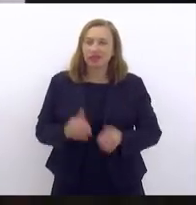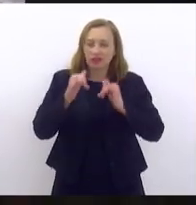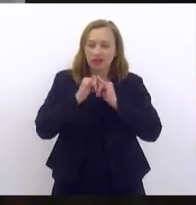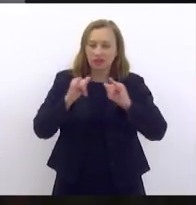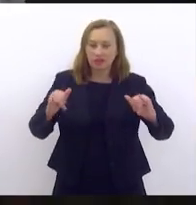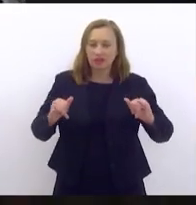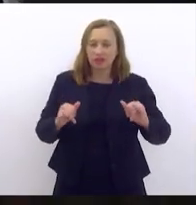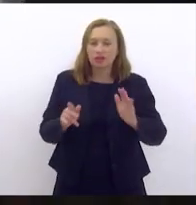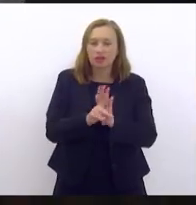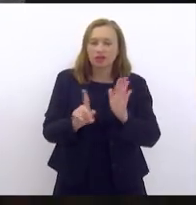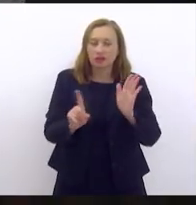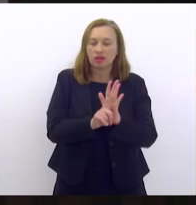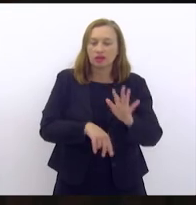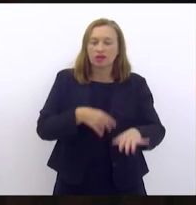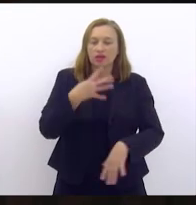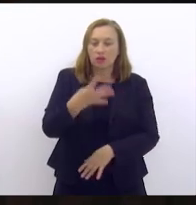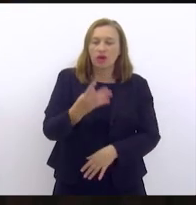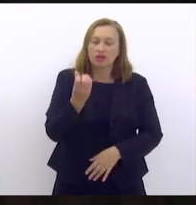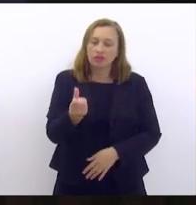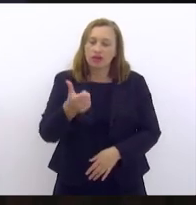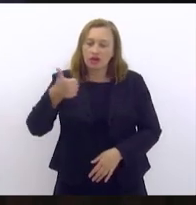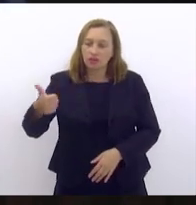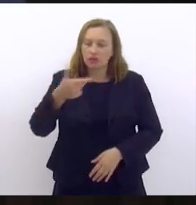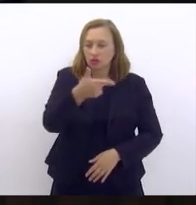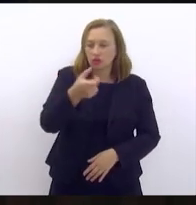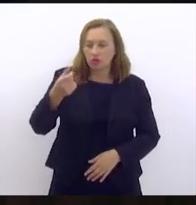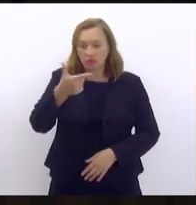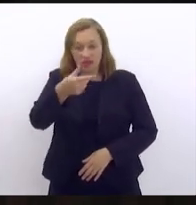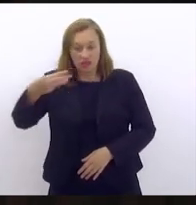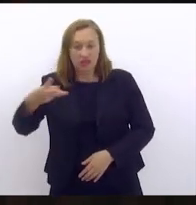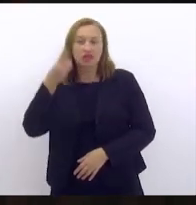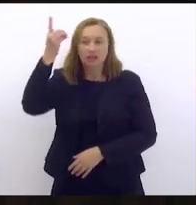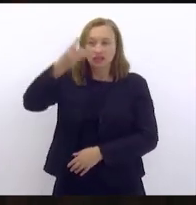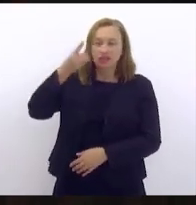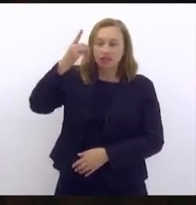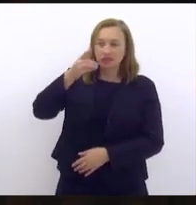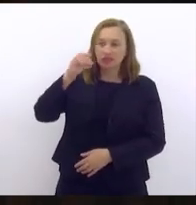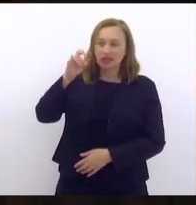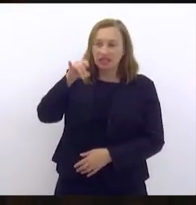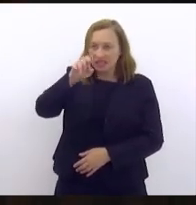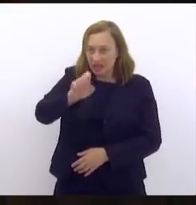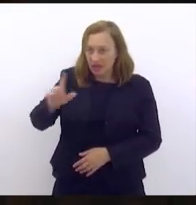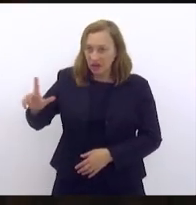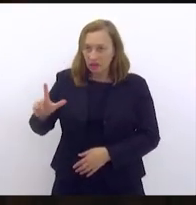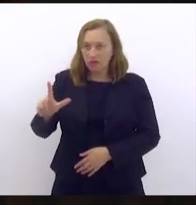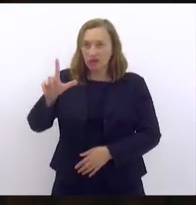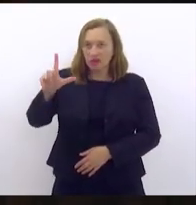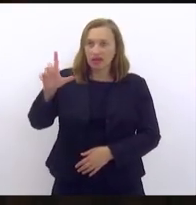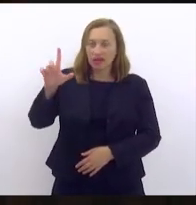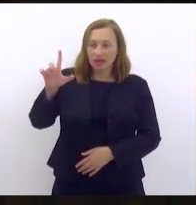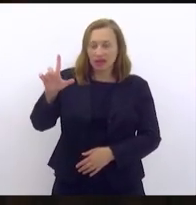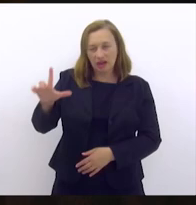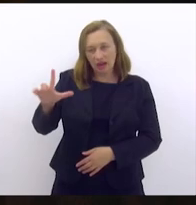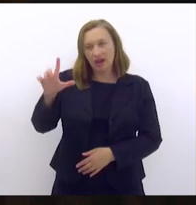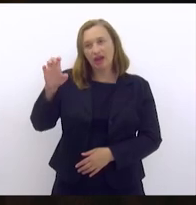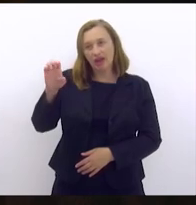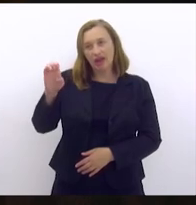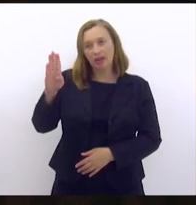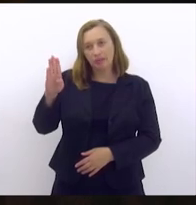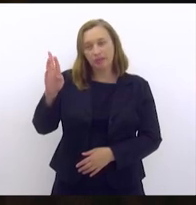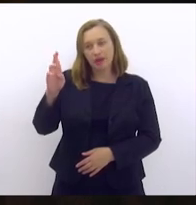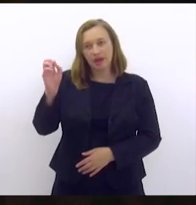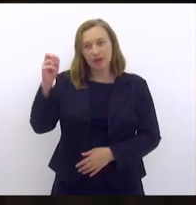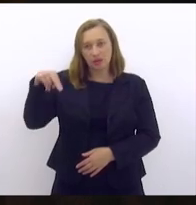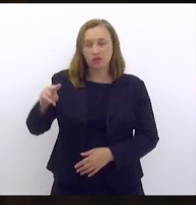Anuncio o projeto de lei número 461/2023, de autoria do deputado Daniel Librelon, que proíbe a realização de